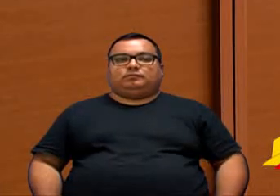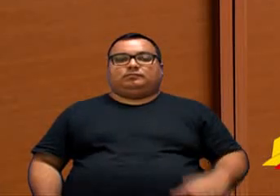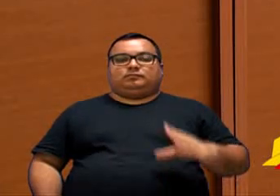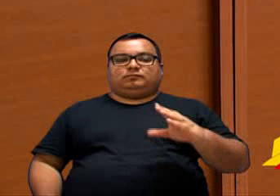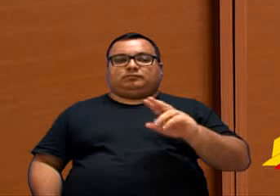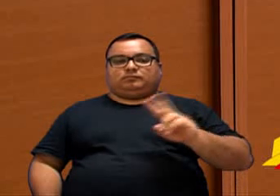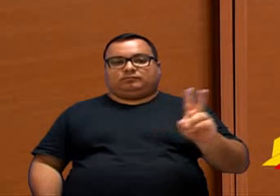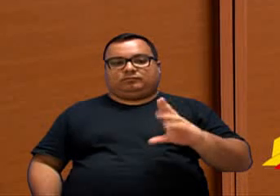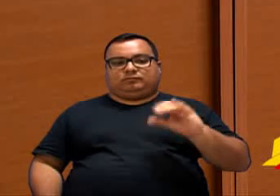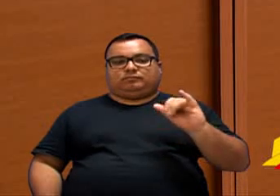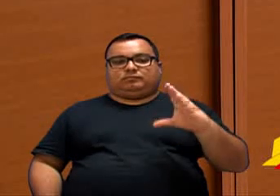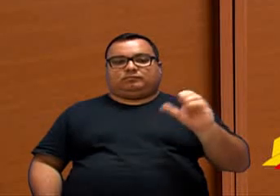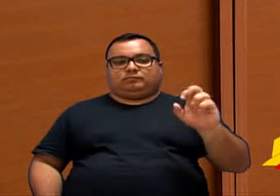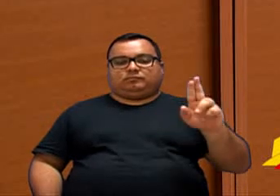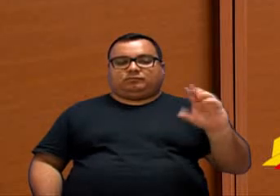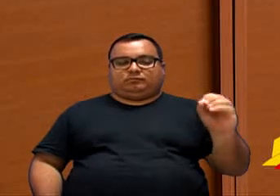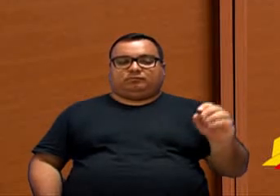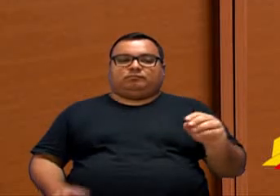também, vereador Yara.